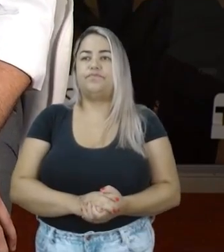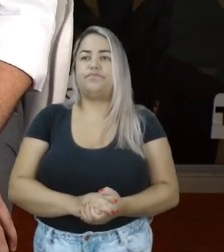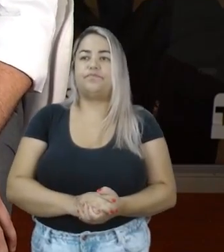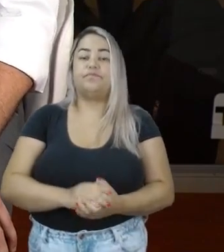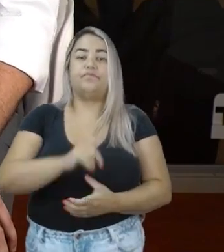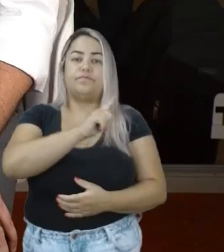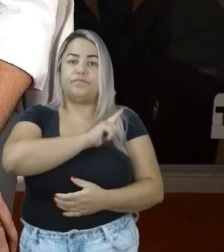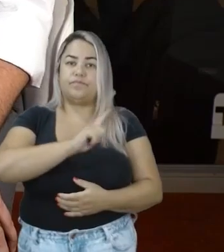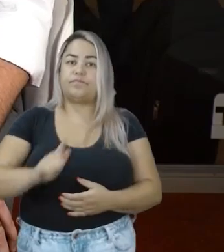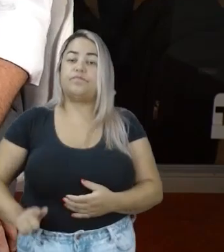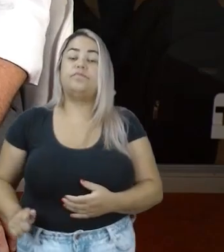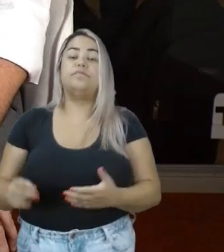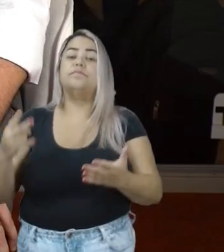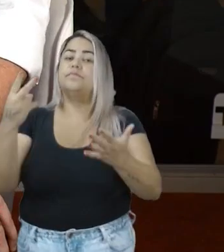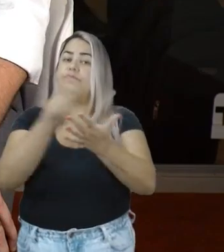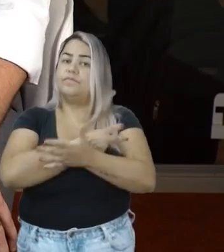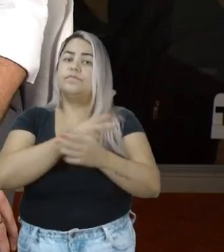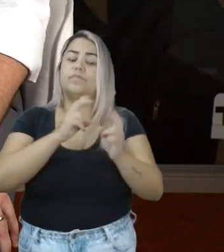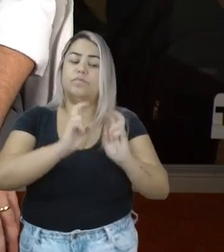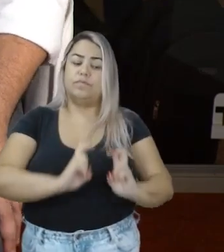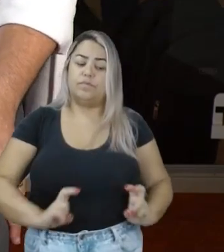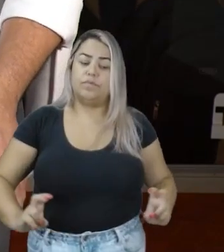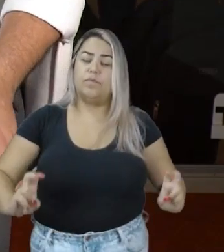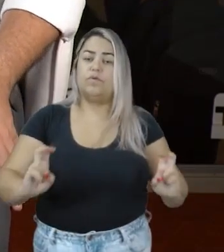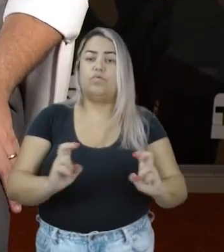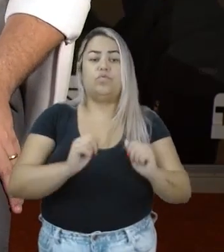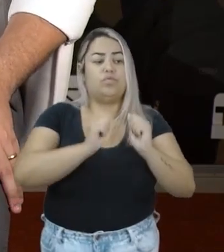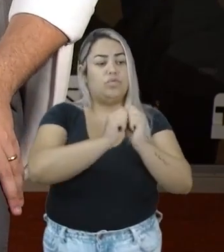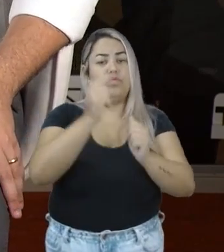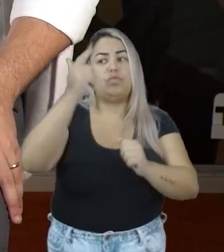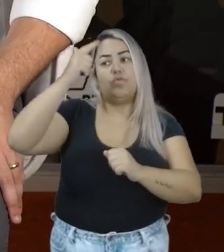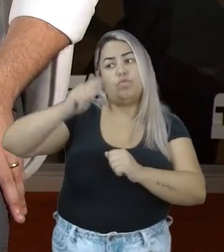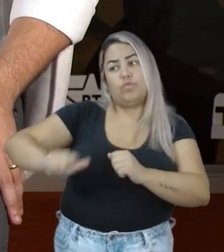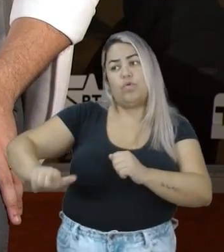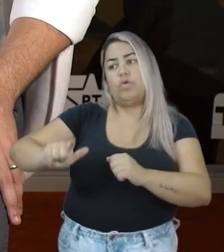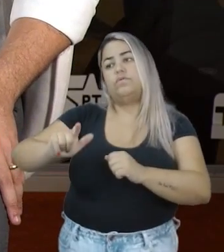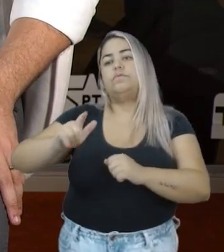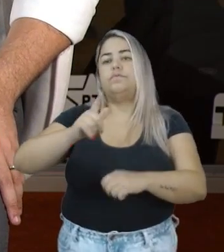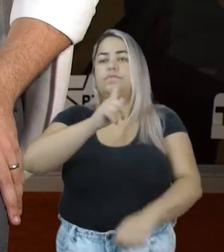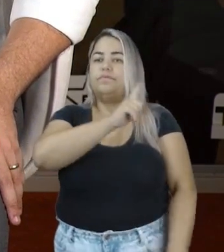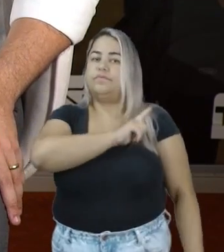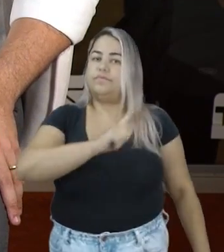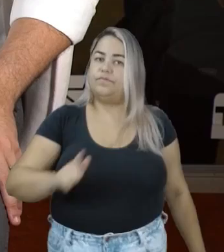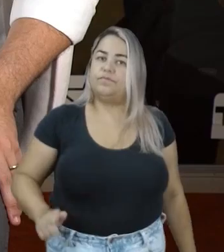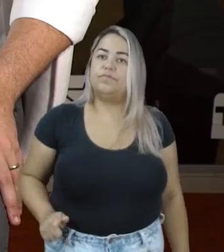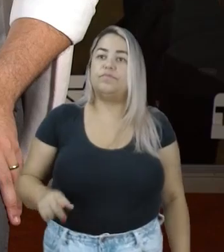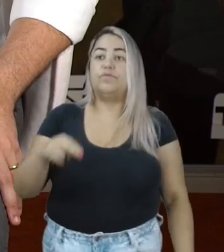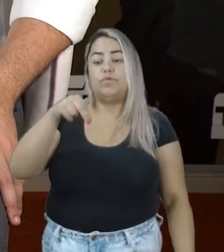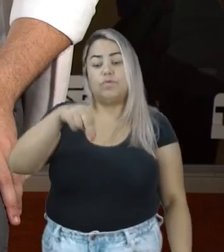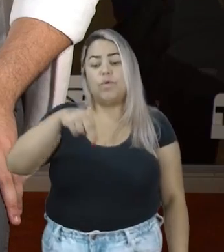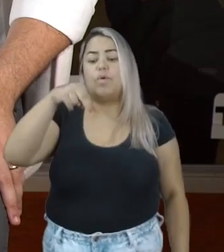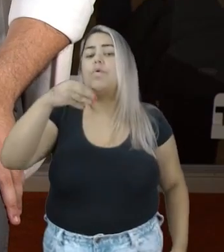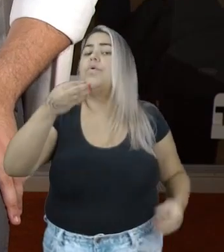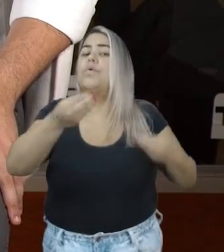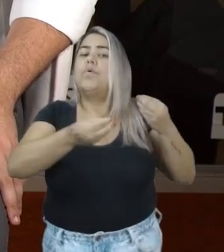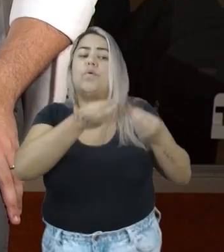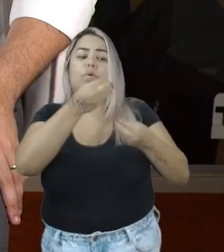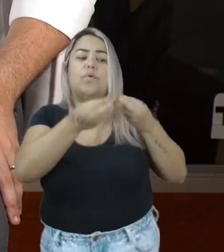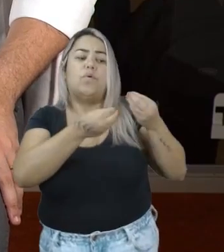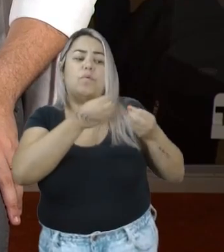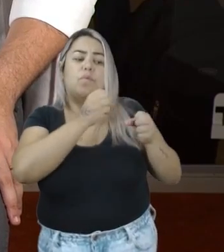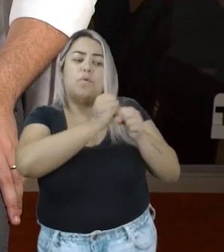Governador, acabou de acontecer a mesa, né, com você e outros governadores também do Nordeste, contando como construir essas